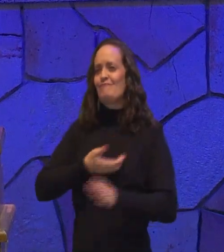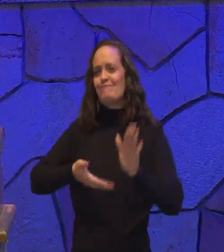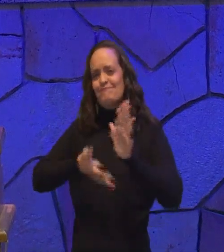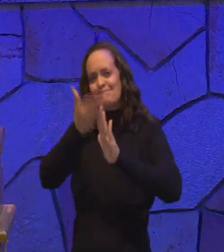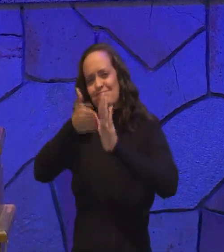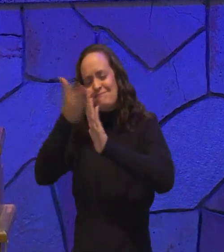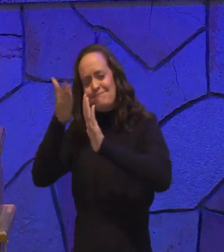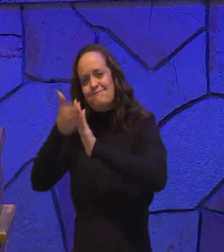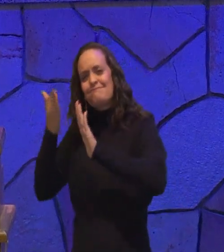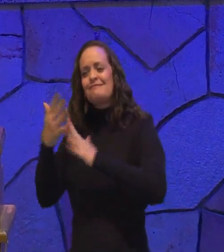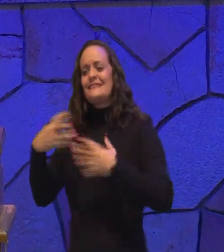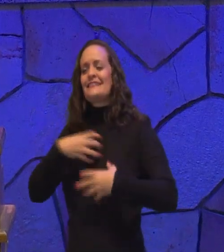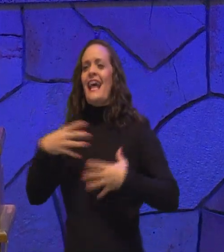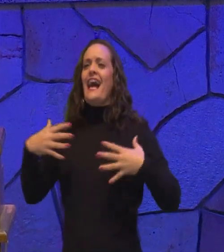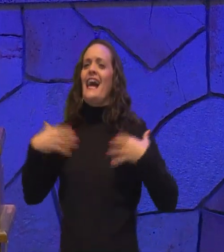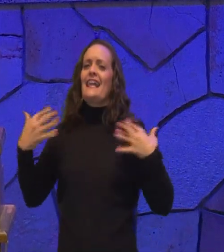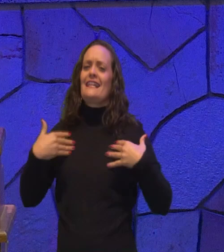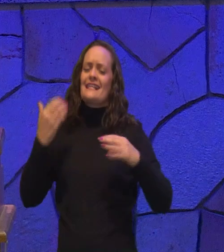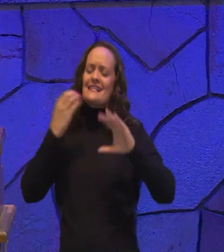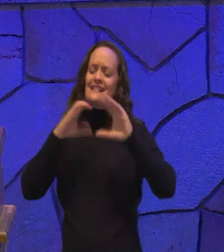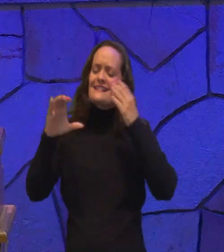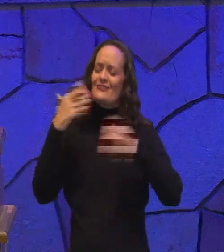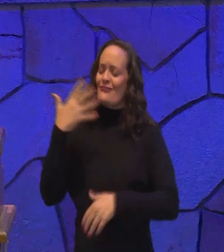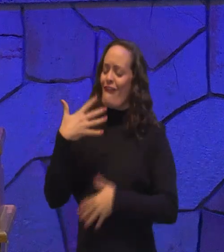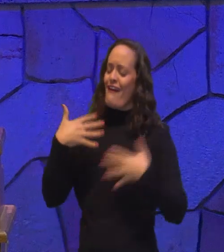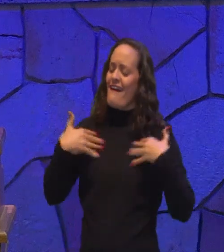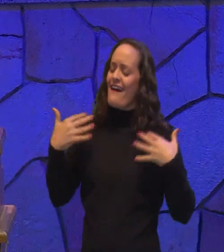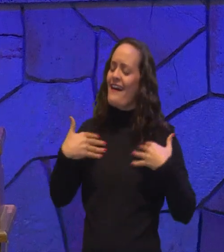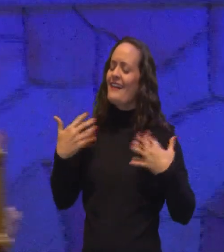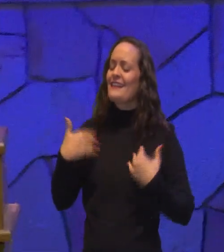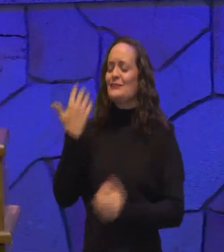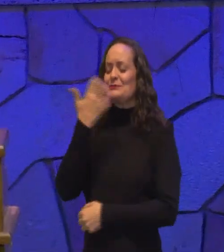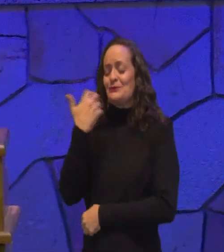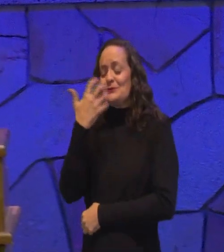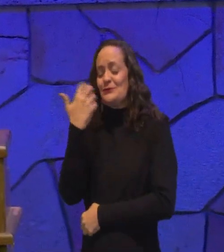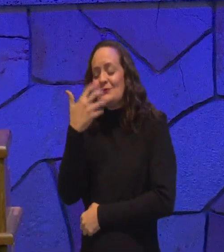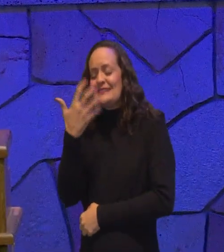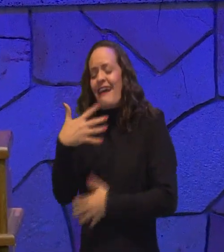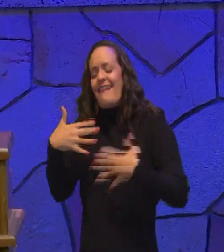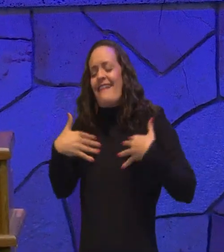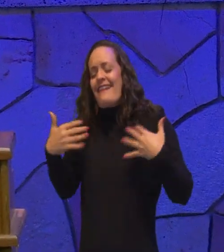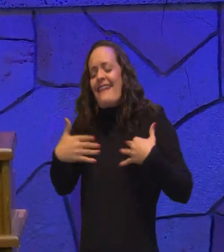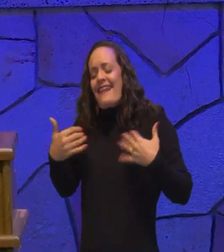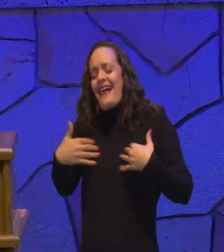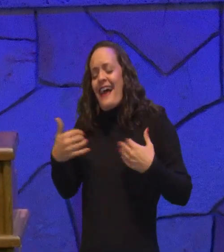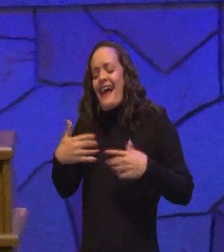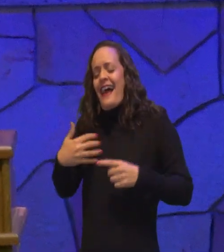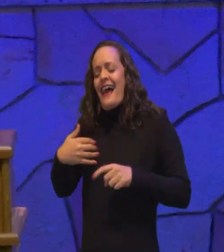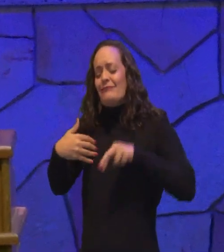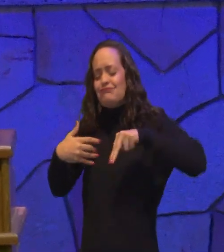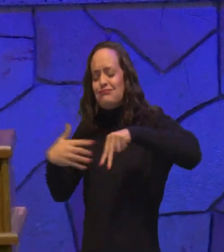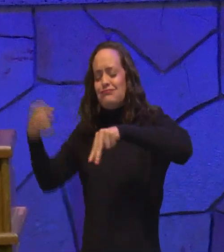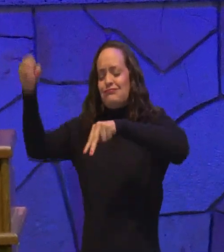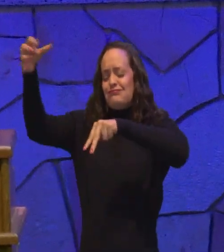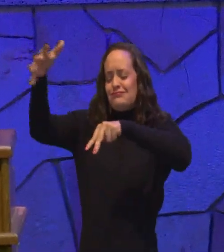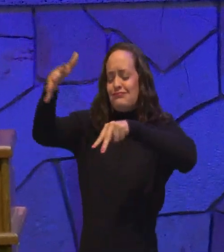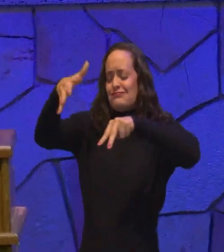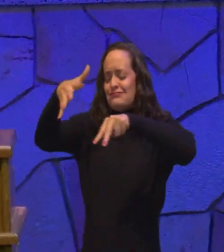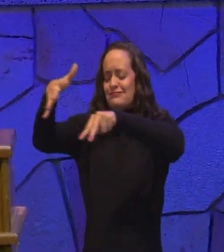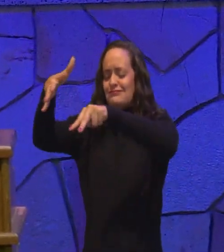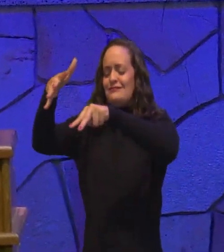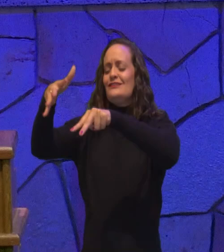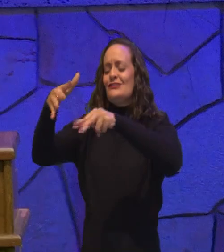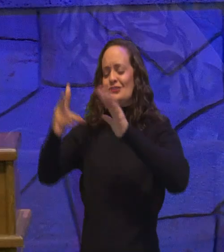irmão, cante com alegria este hino, esta letra. Alegre vou na sua luz, pois agora Cristo